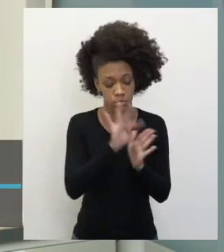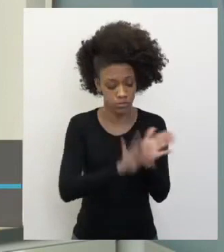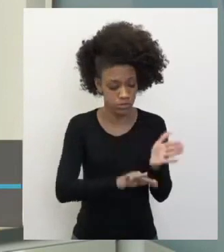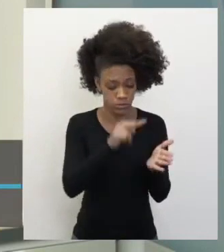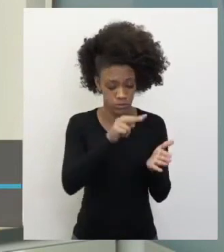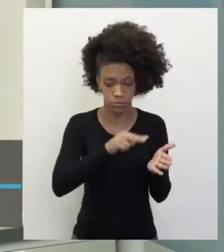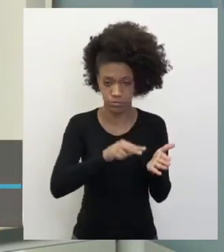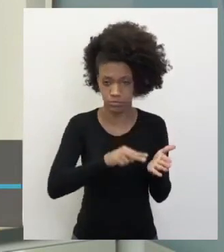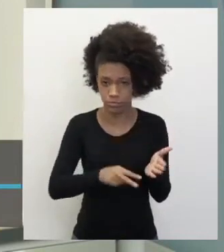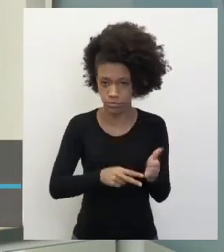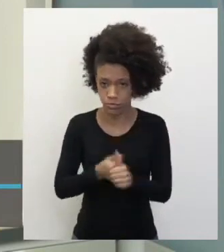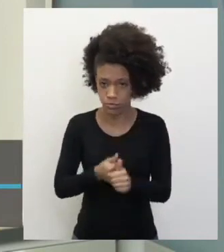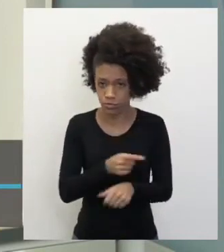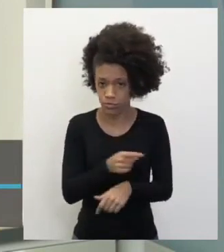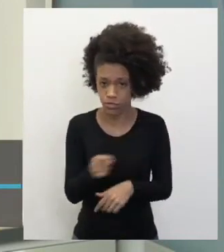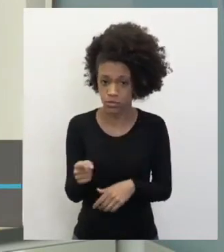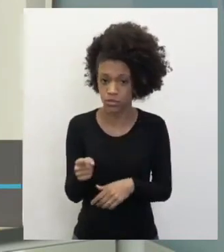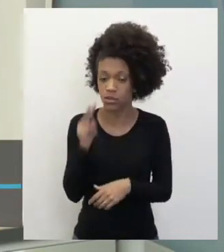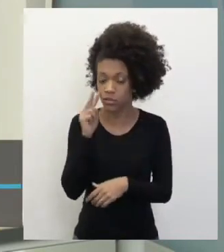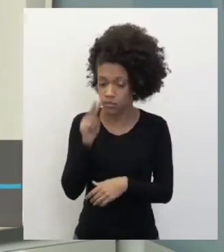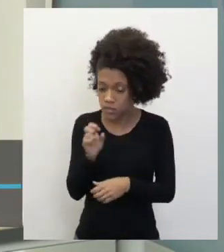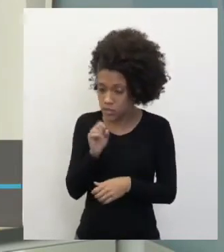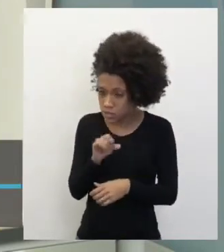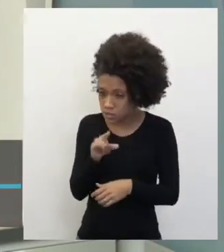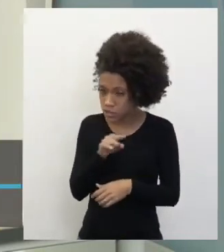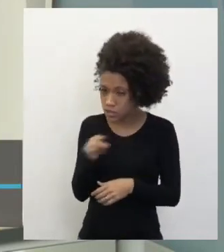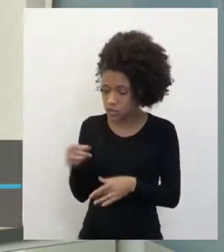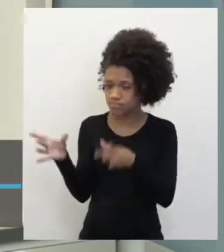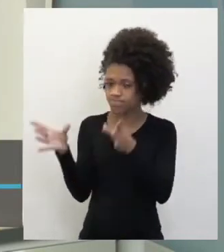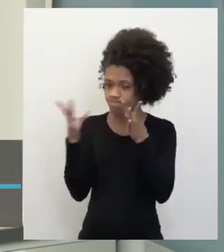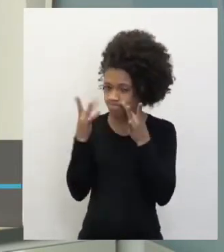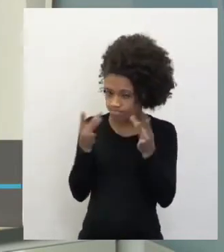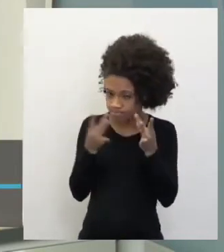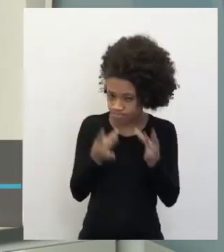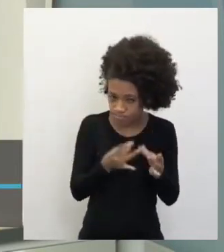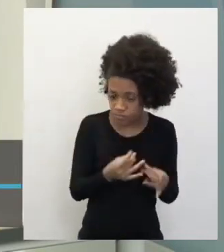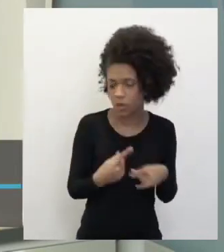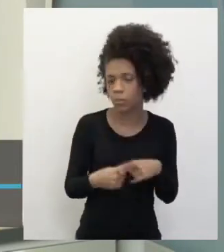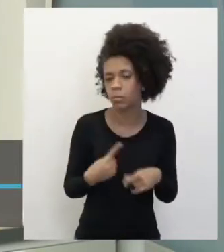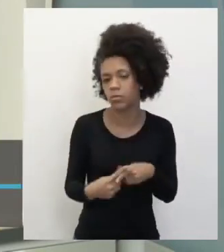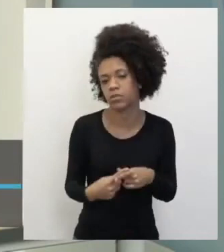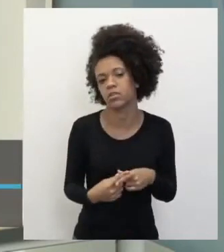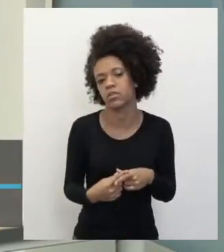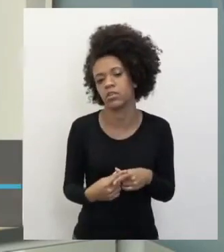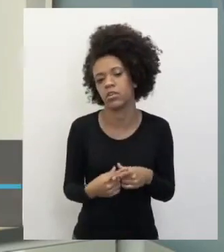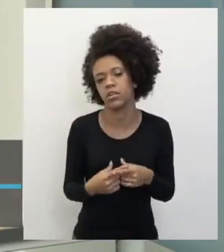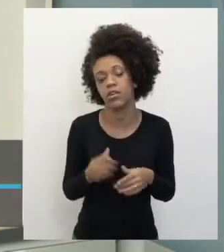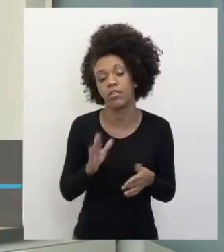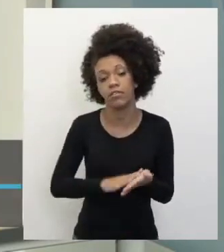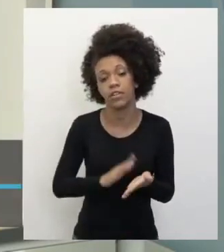com vocês, vamos ver se vocês se atentaram em alguns detalhes, porque faremos uma